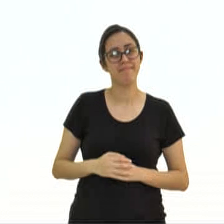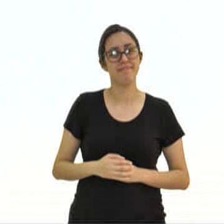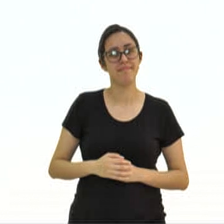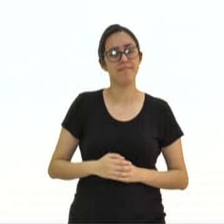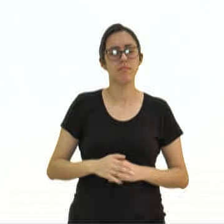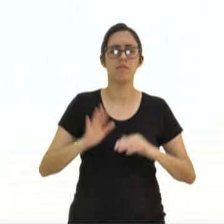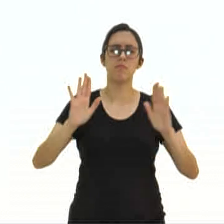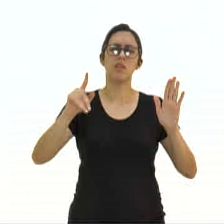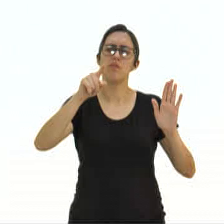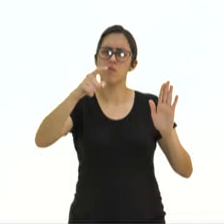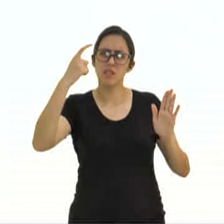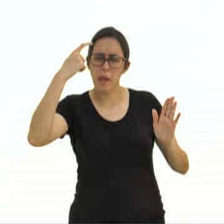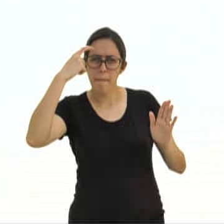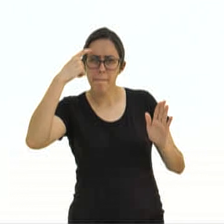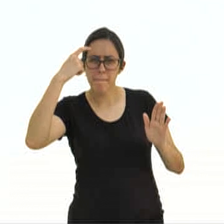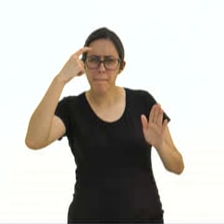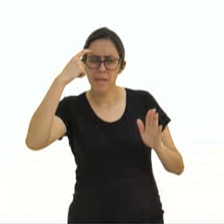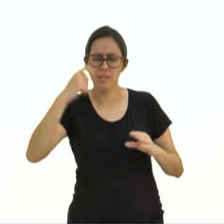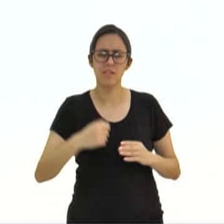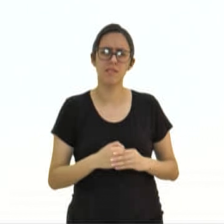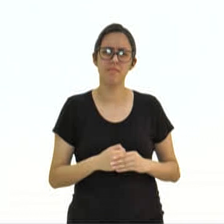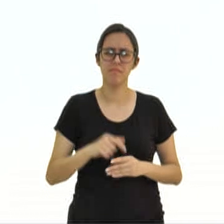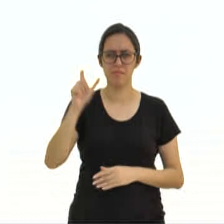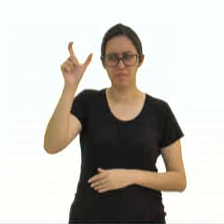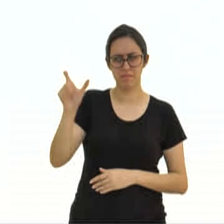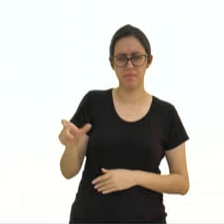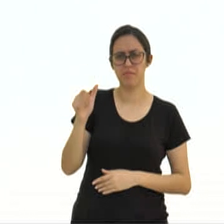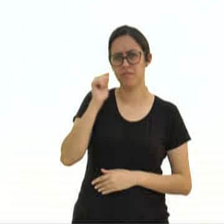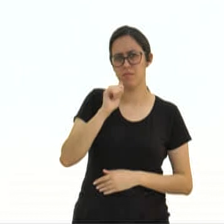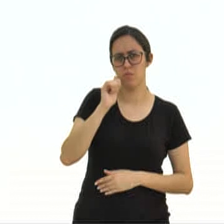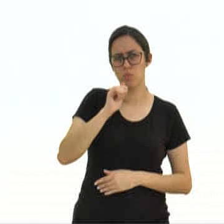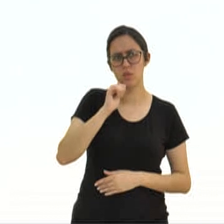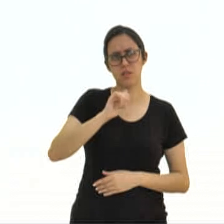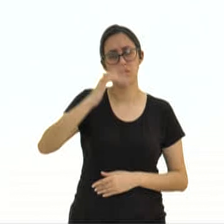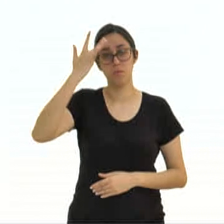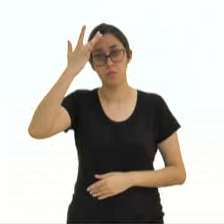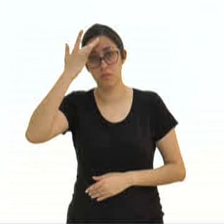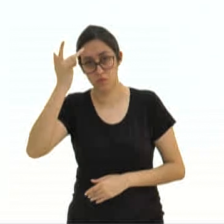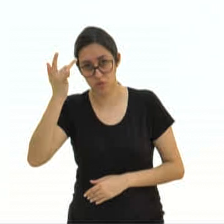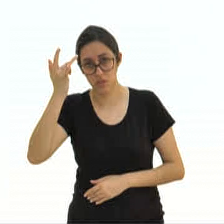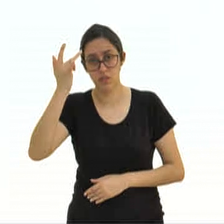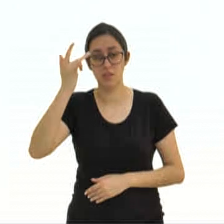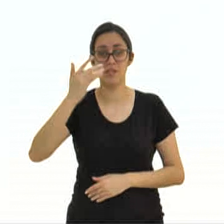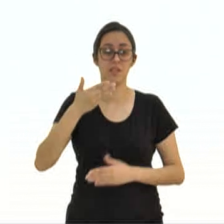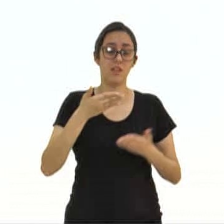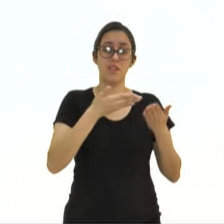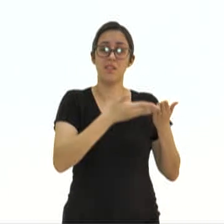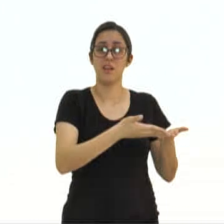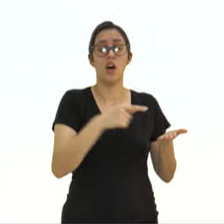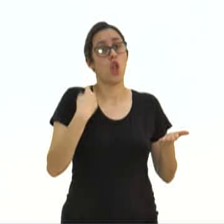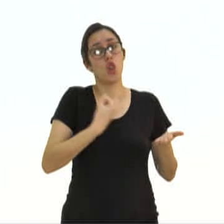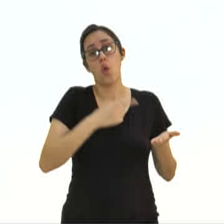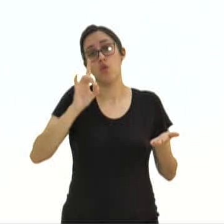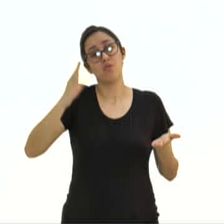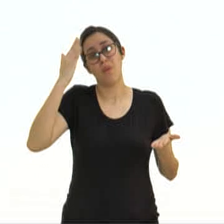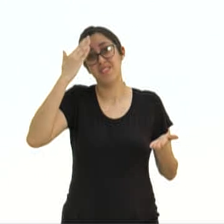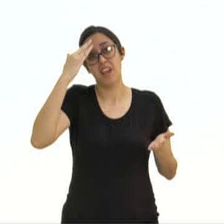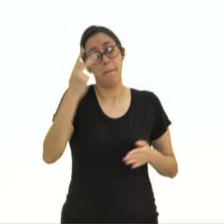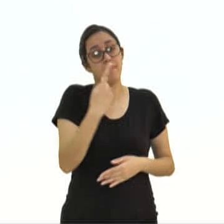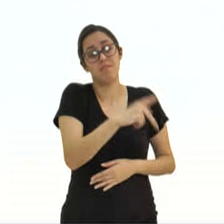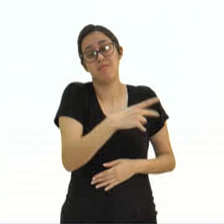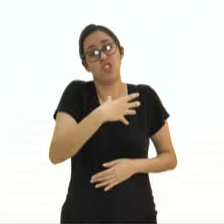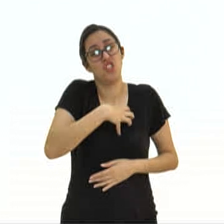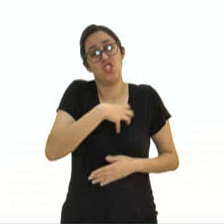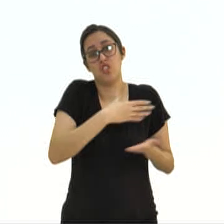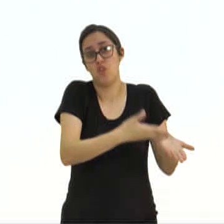Levante hipóteses. Pela atitude de Conceição no dia seguinte e por termos somente o ponto de vista de Nogueira, o narrador, pode